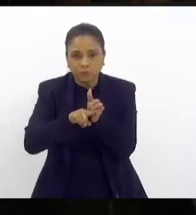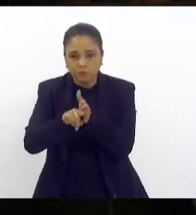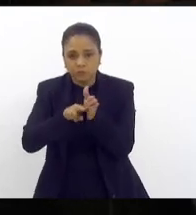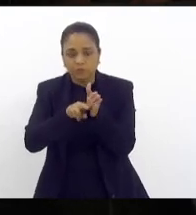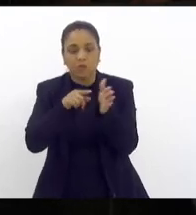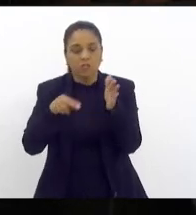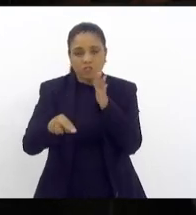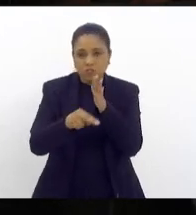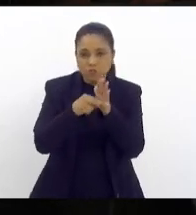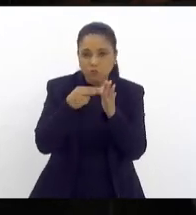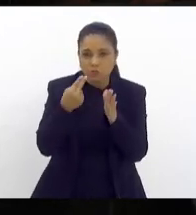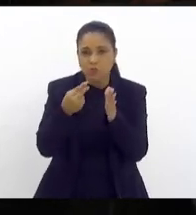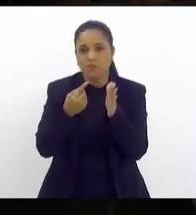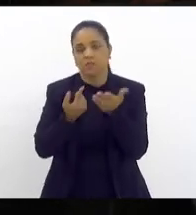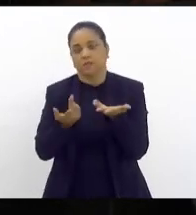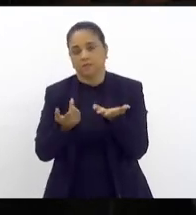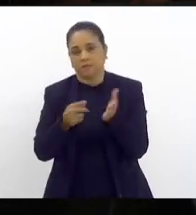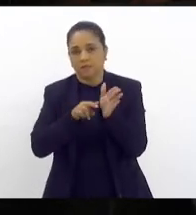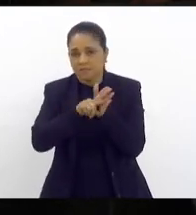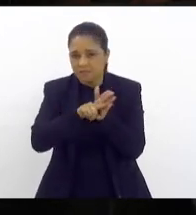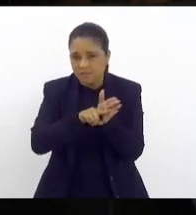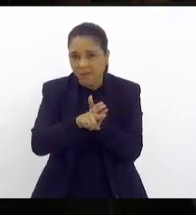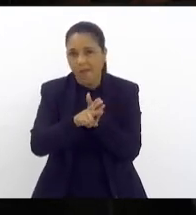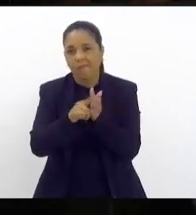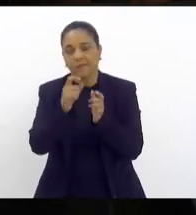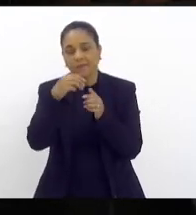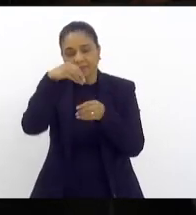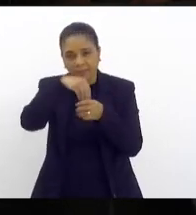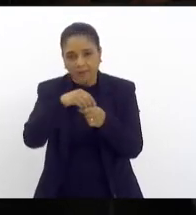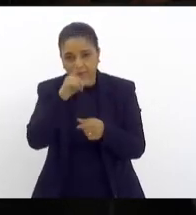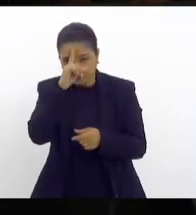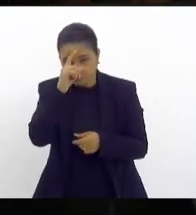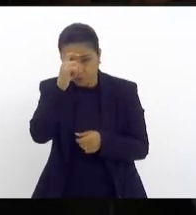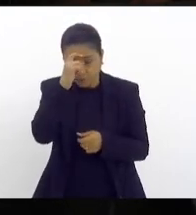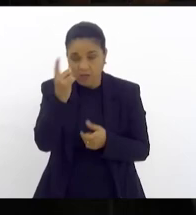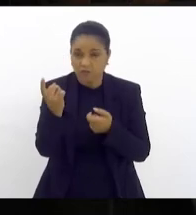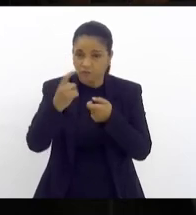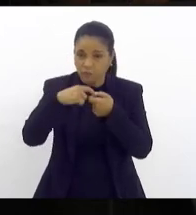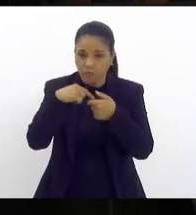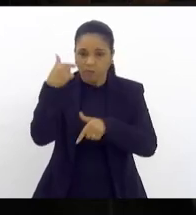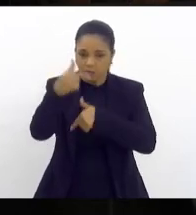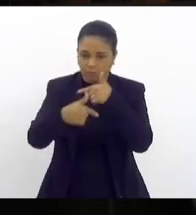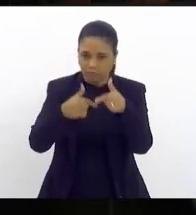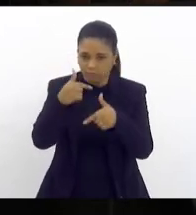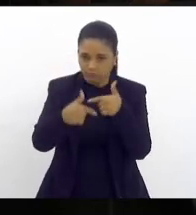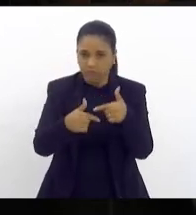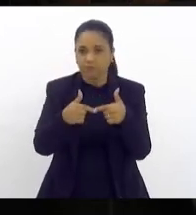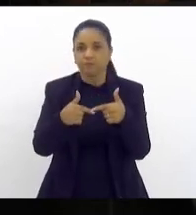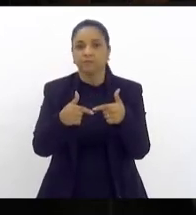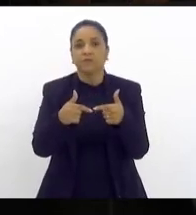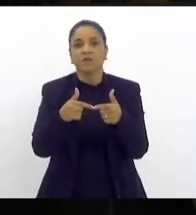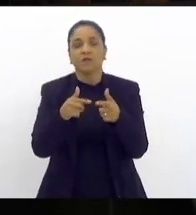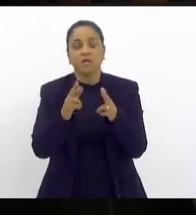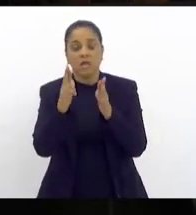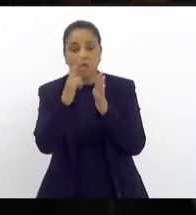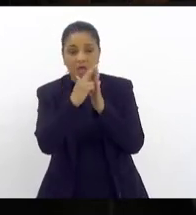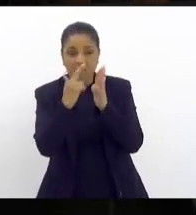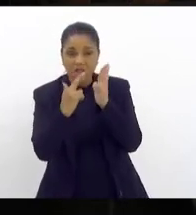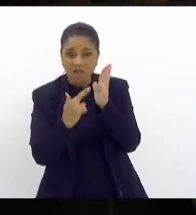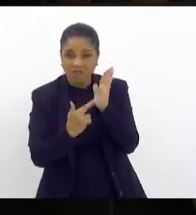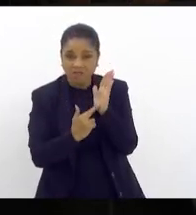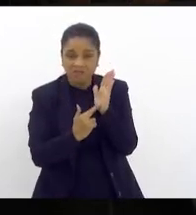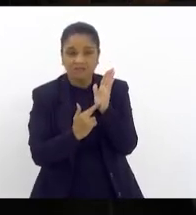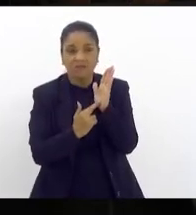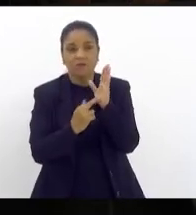hospitais é preciso o esforço muito grande nesse momento de integração da regulação desses hospitais